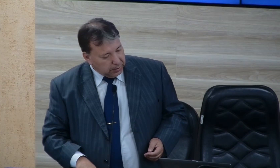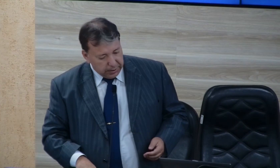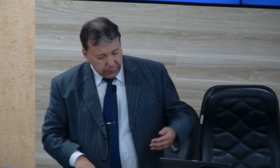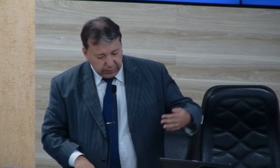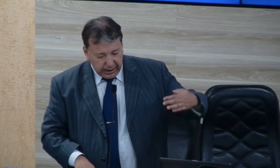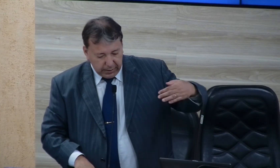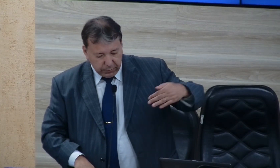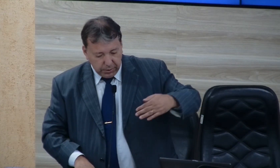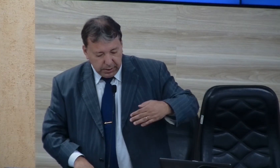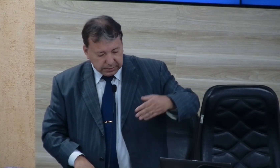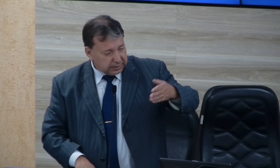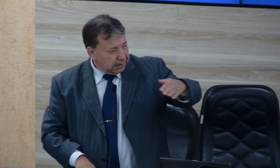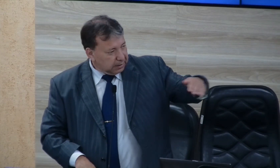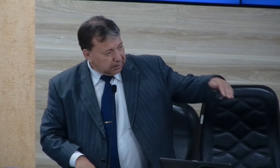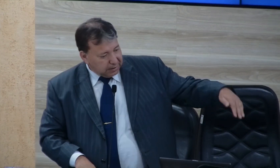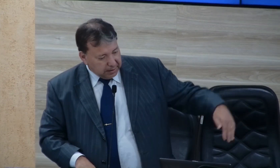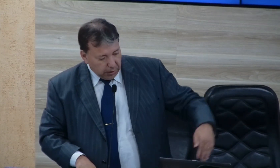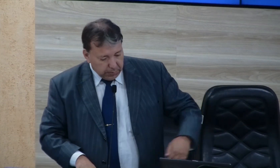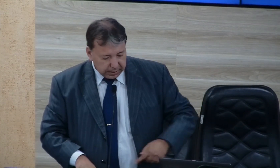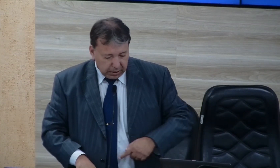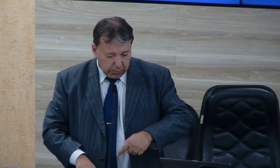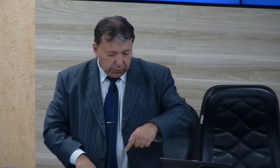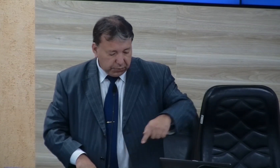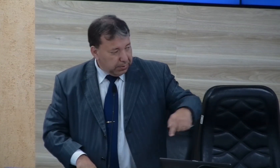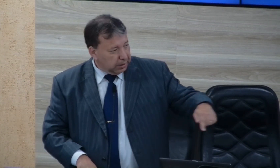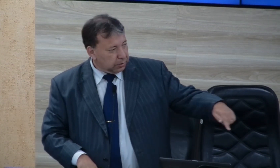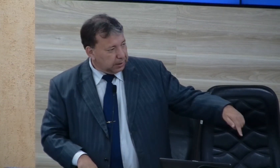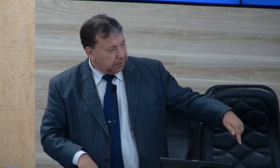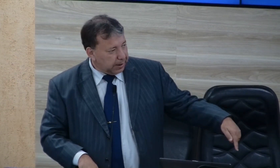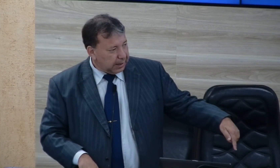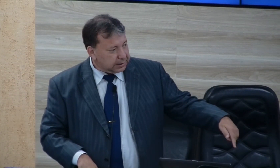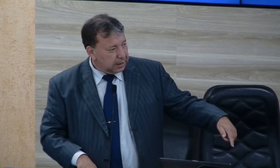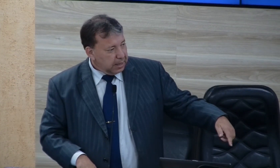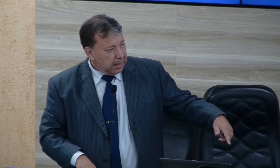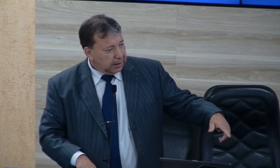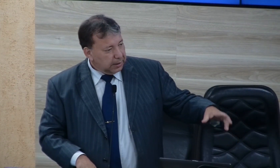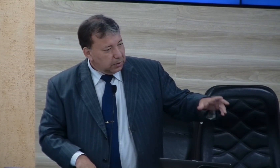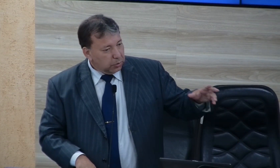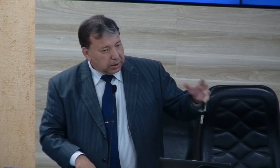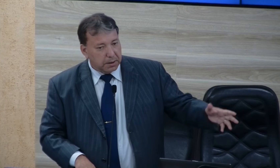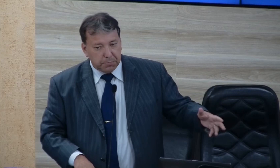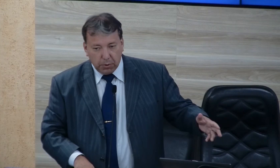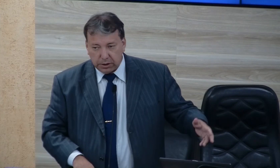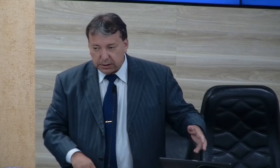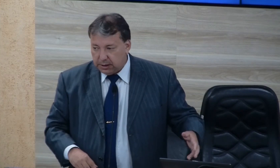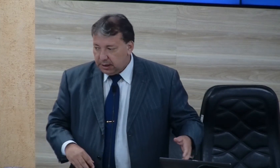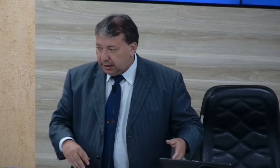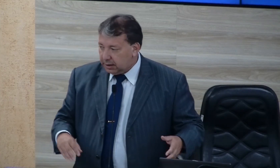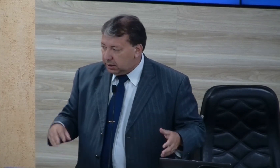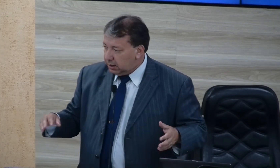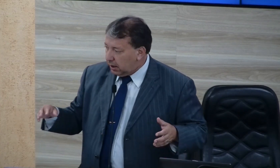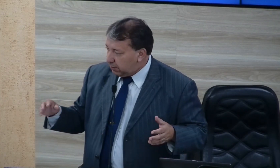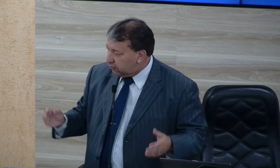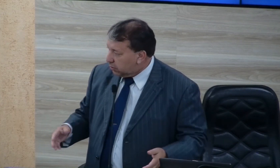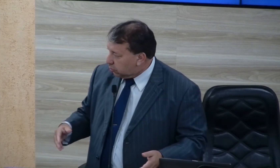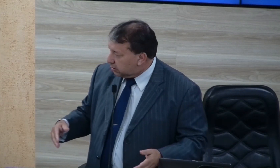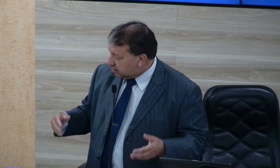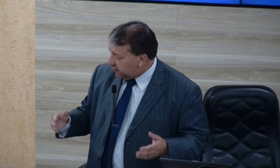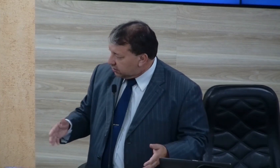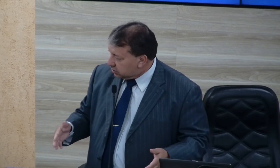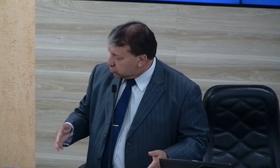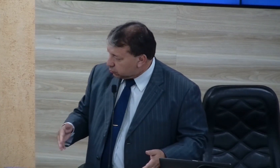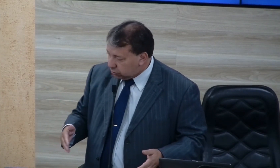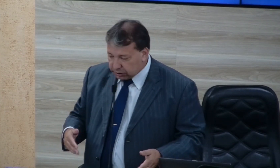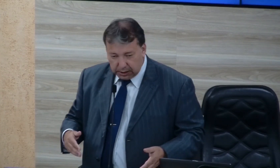para o anel viário, sem aumentar o movimento ali na praça. E o que importa é que a Prefeitura